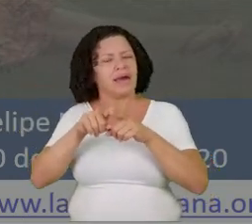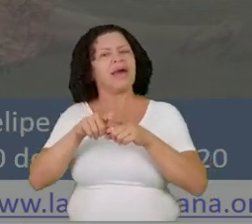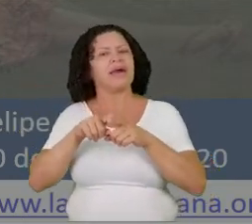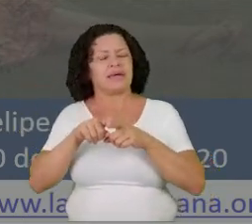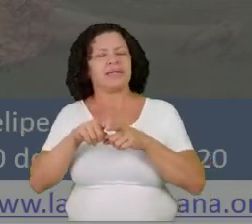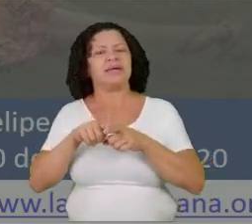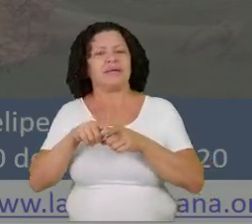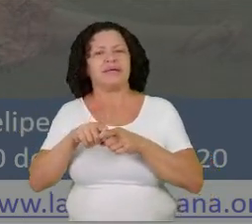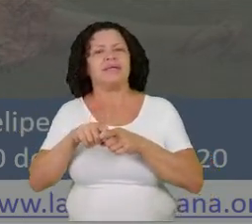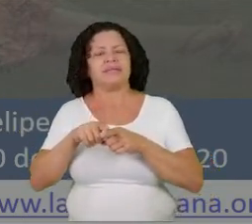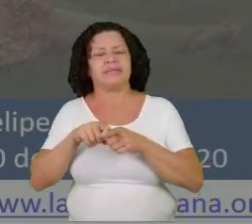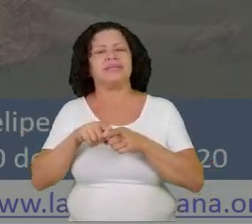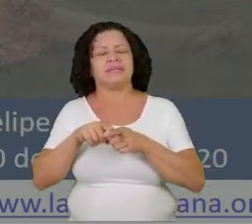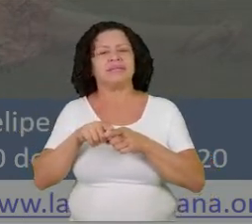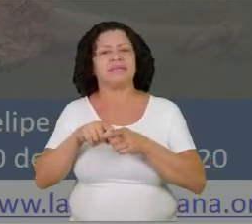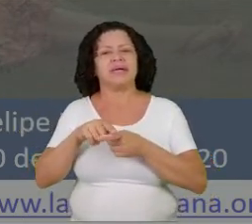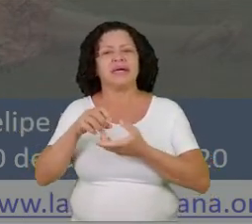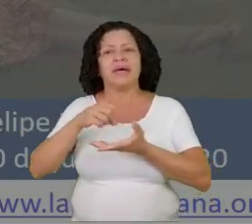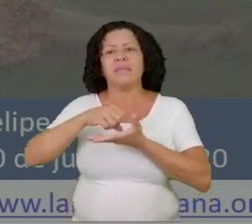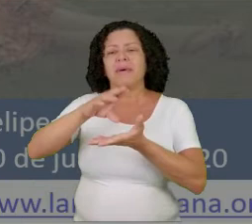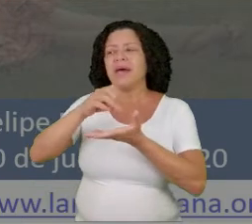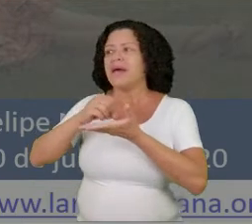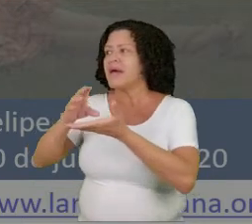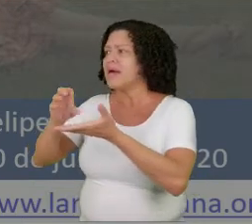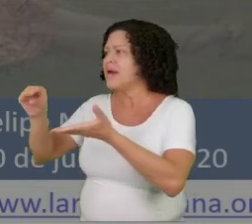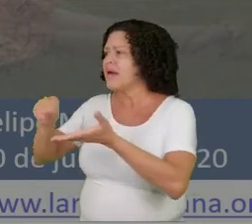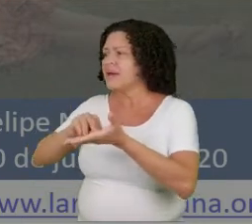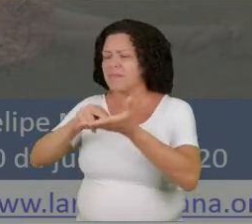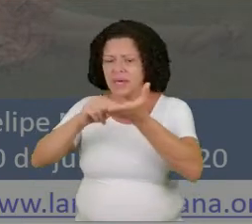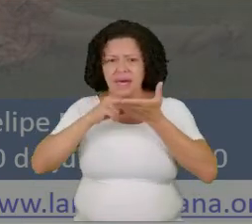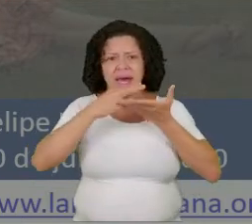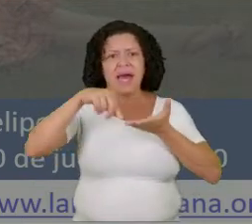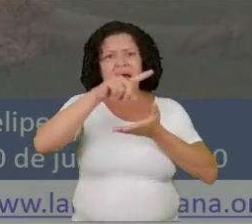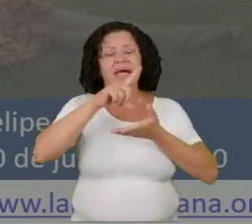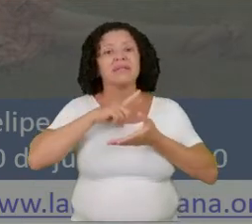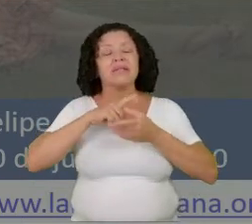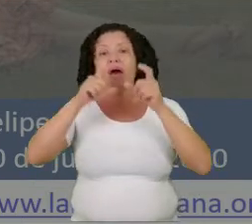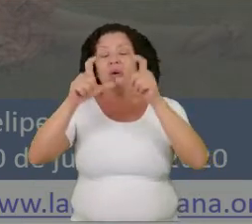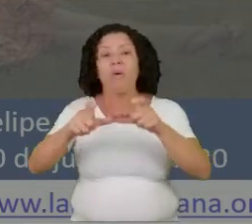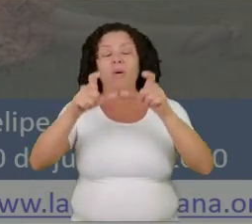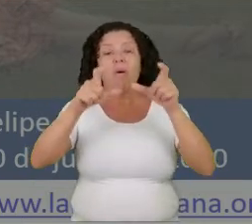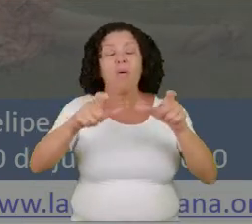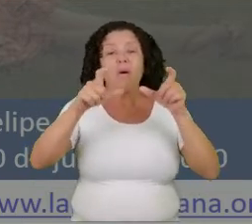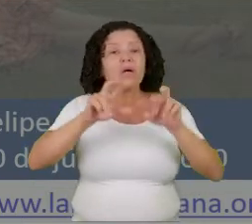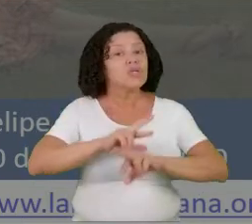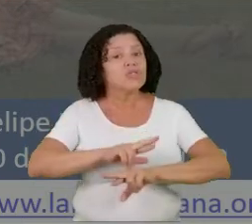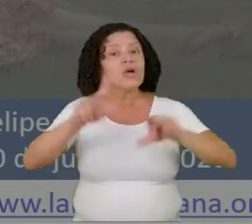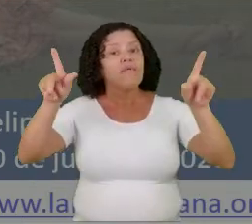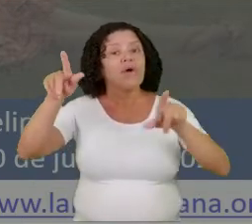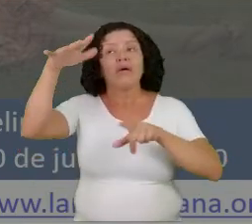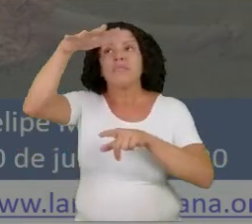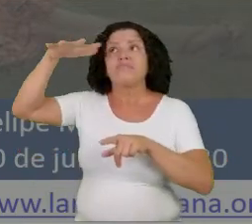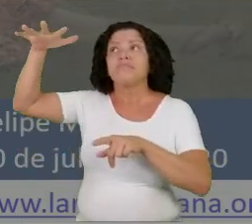mensagens esclarecedoras sobre os diferentes lugares que existem na espiritualidade.